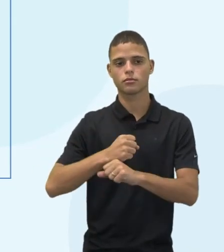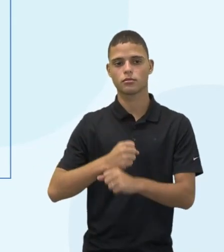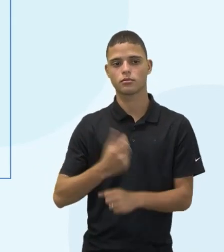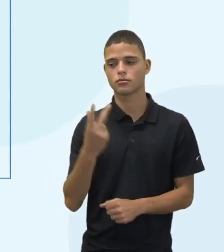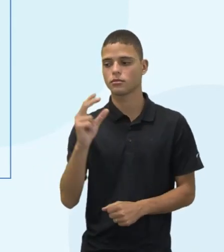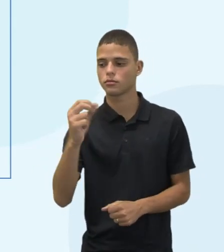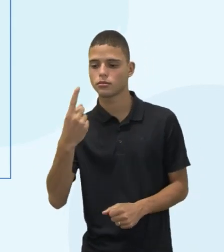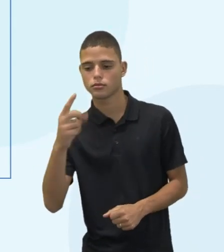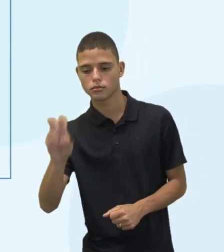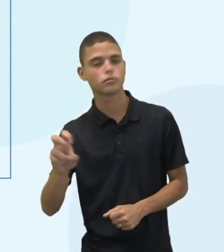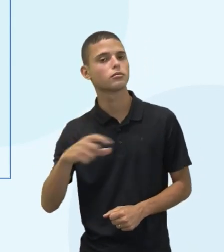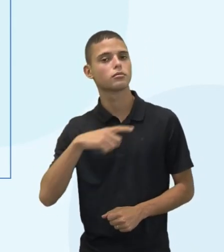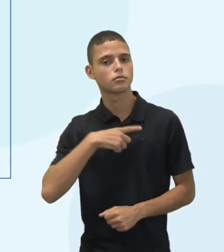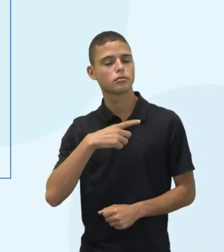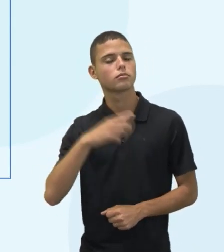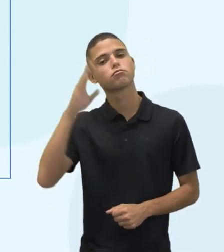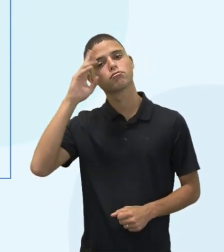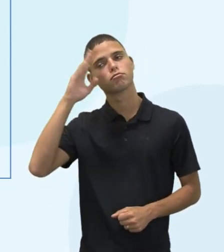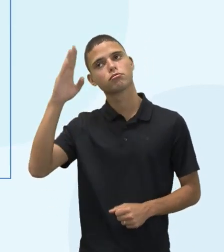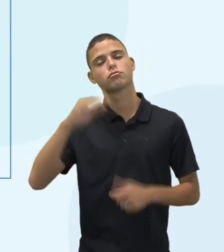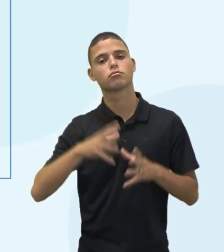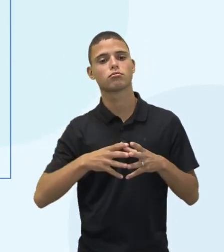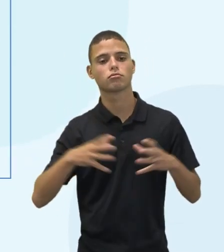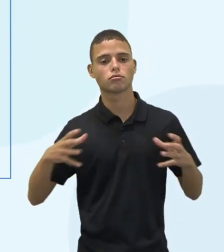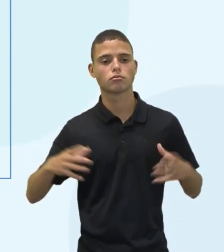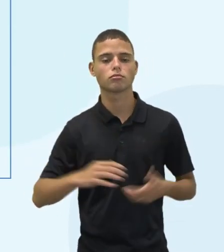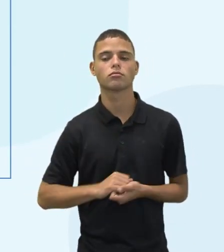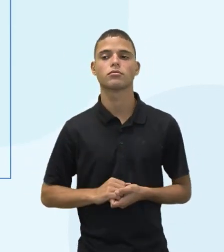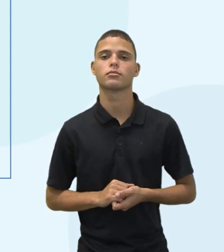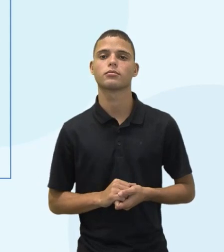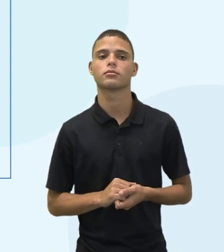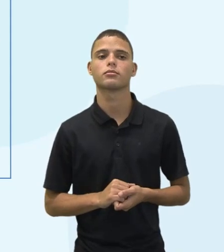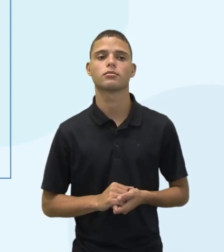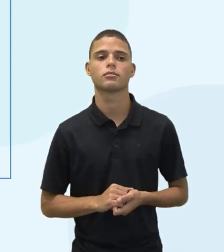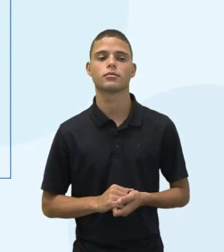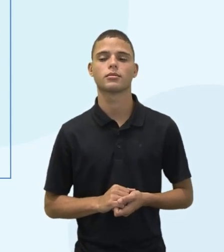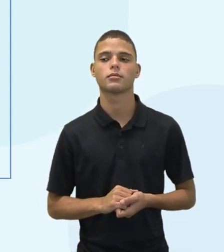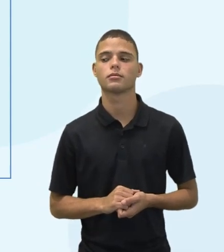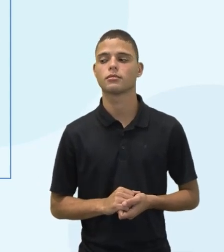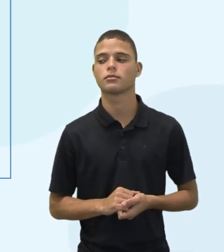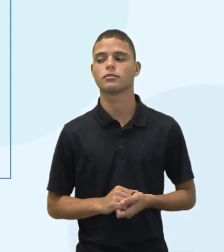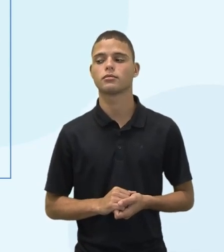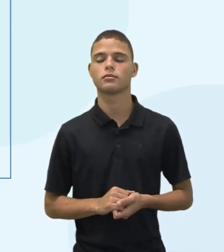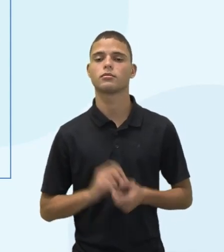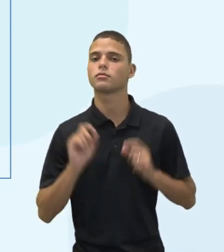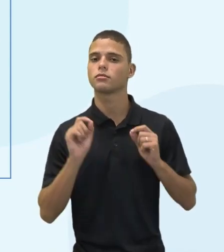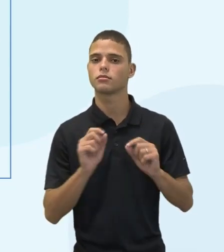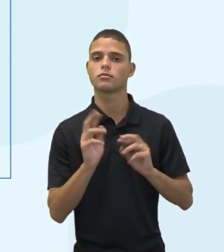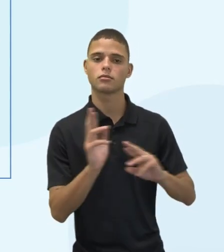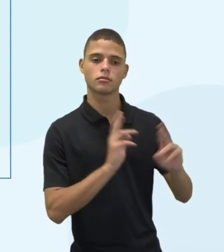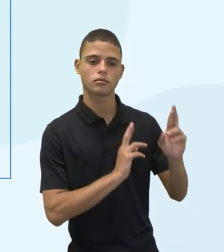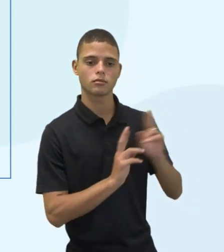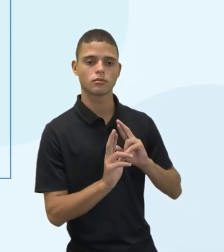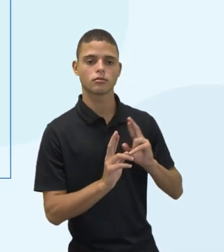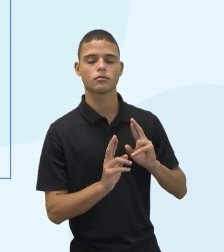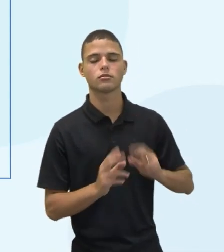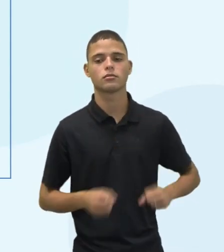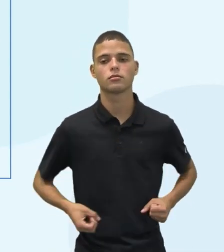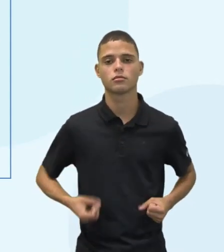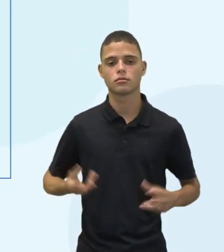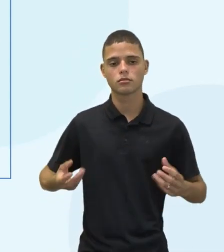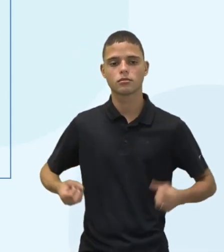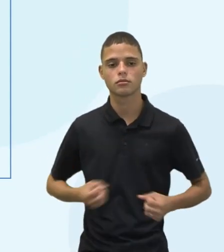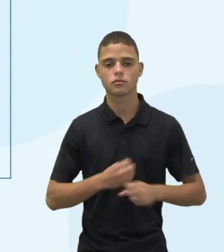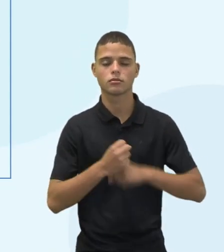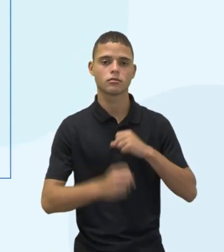essa prospecção mais ampla, né? Então, essa questão relacionada ao consumo sustentável